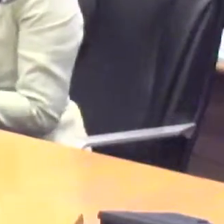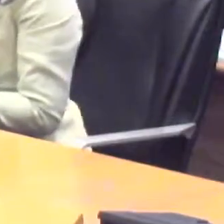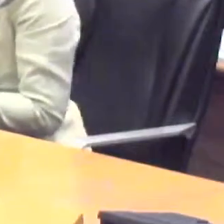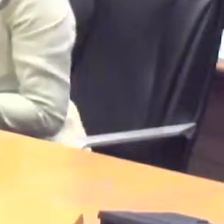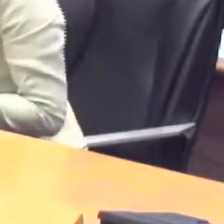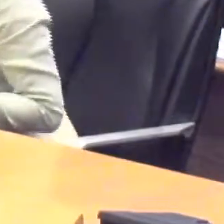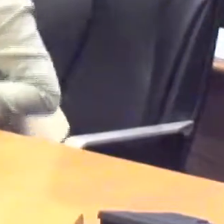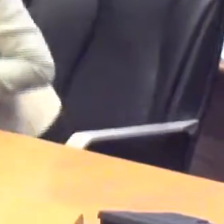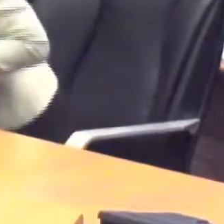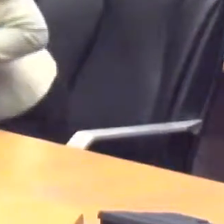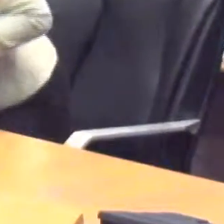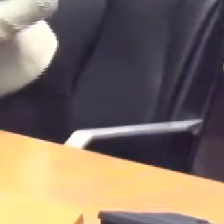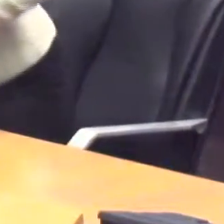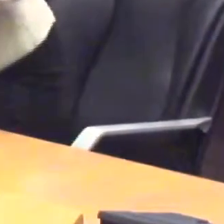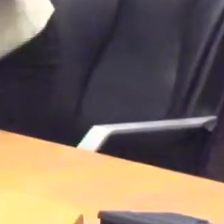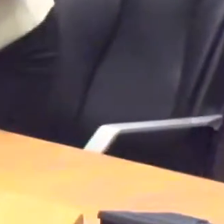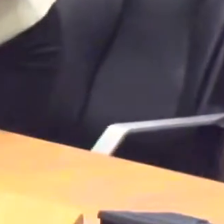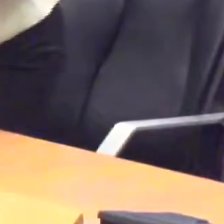para incentivar os demais.